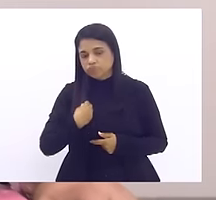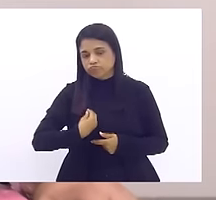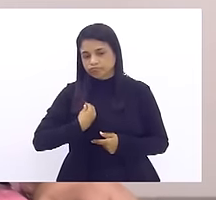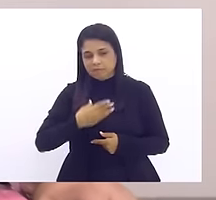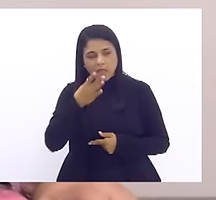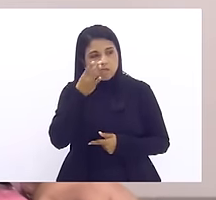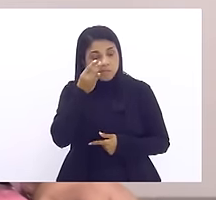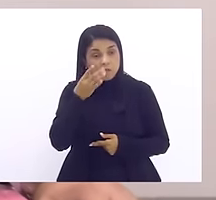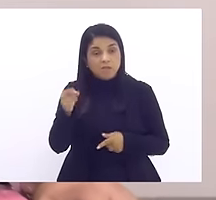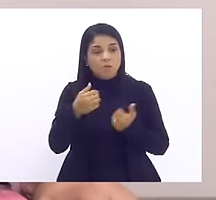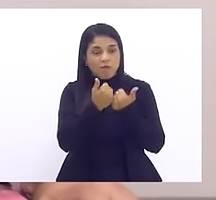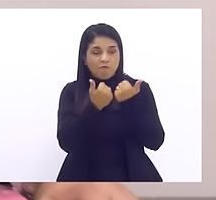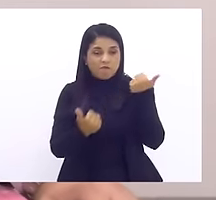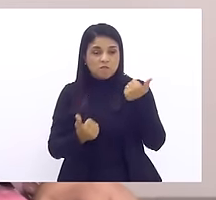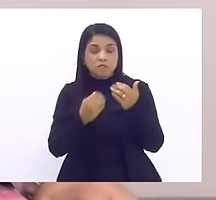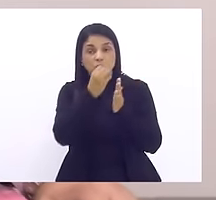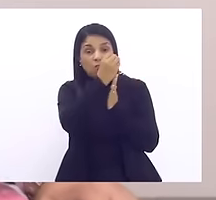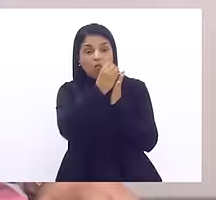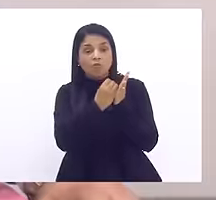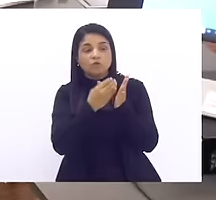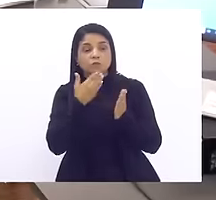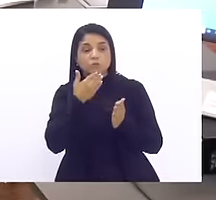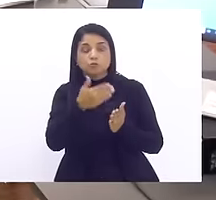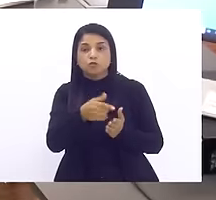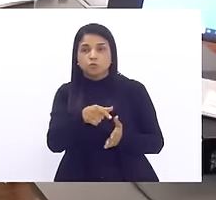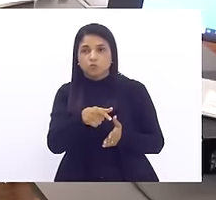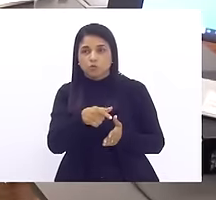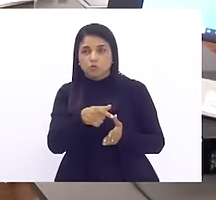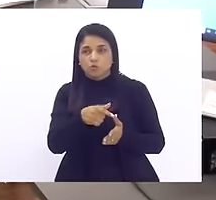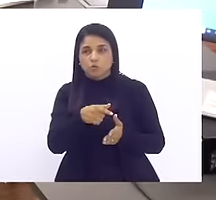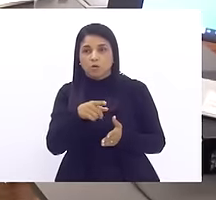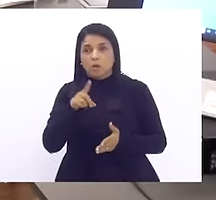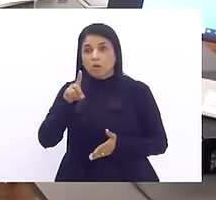vice-presidente está relatando o Ofício que foi oficial